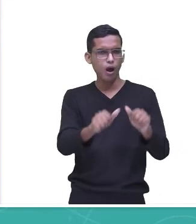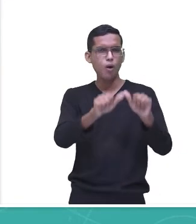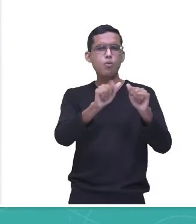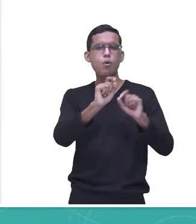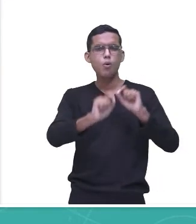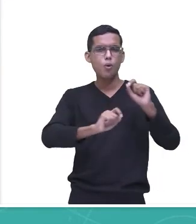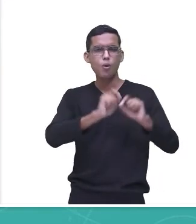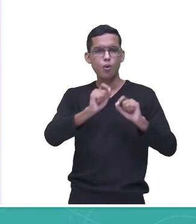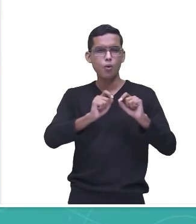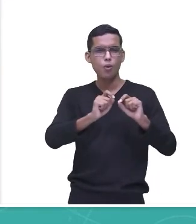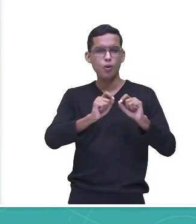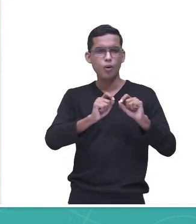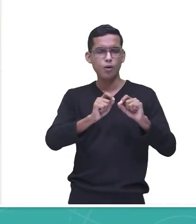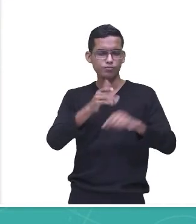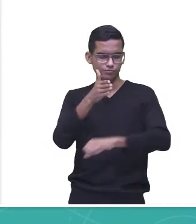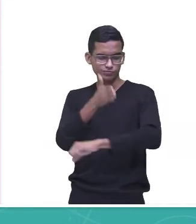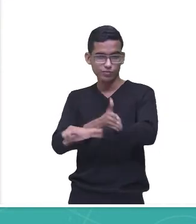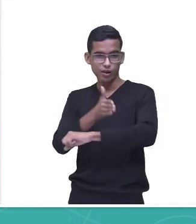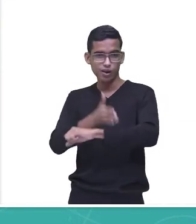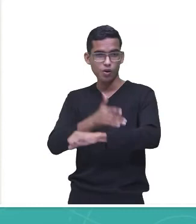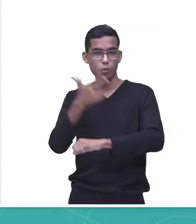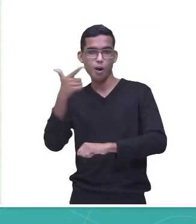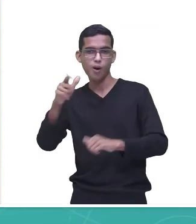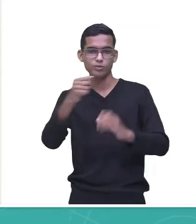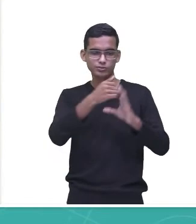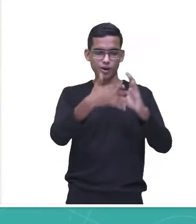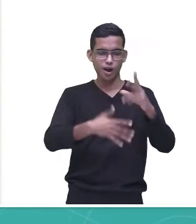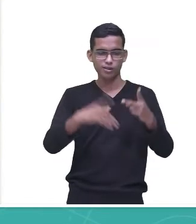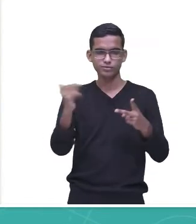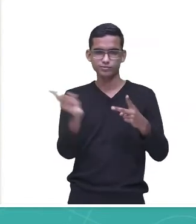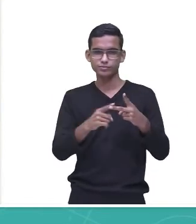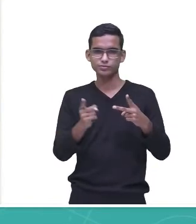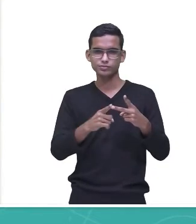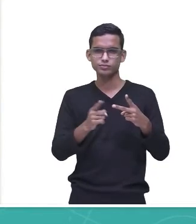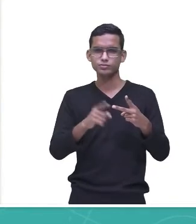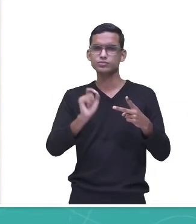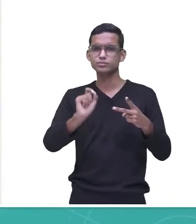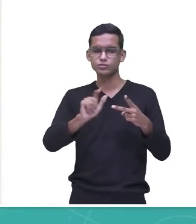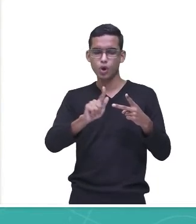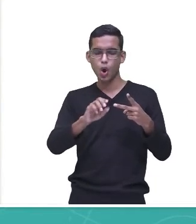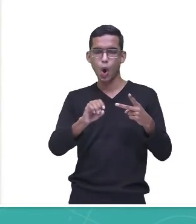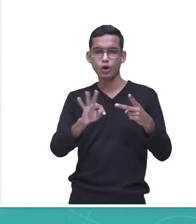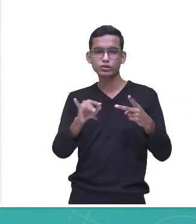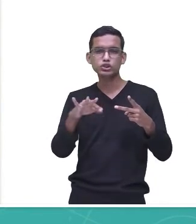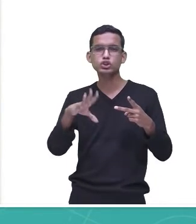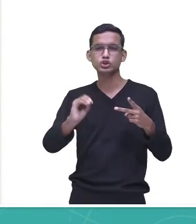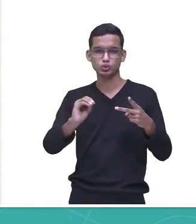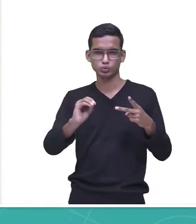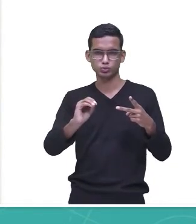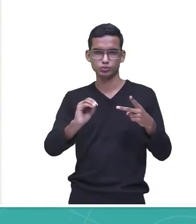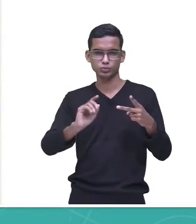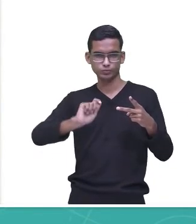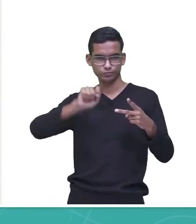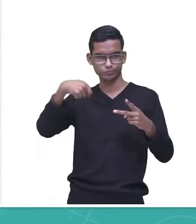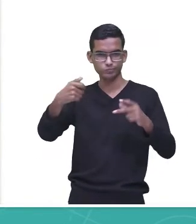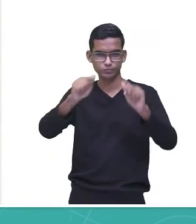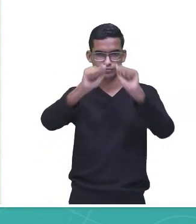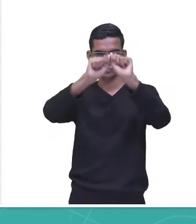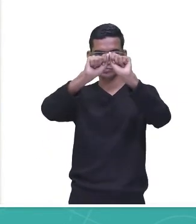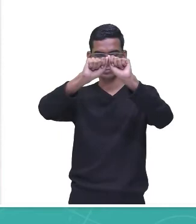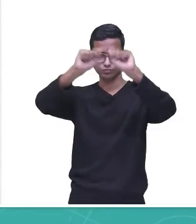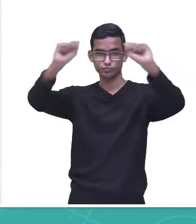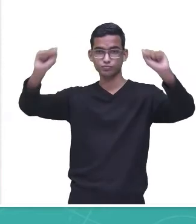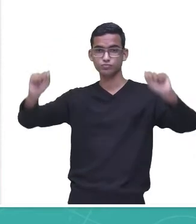gótica. Aqui nós temos uma catedral do estilo gótico. Olha a diferença. Como vocês podem ver, uma